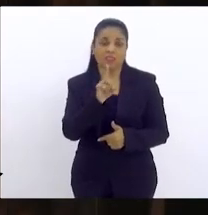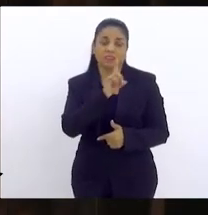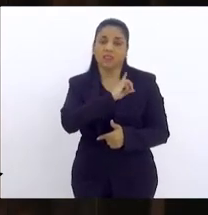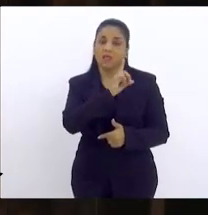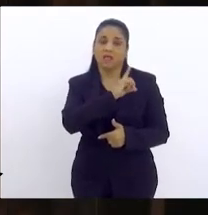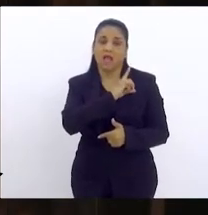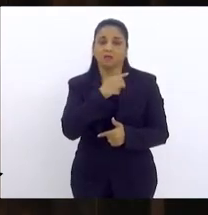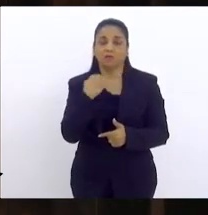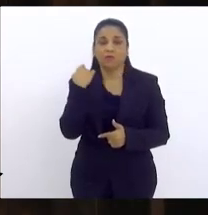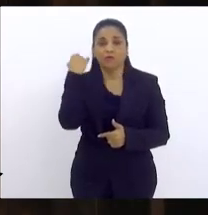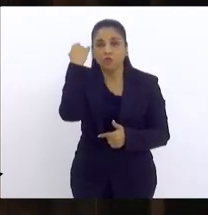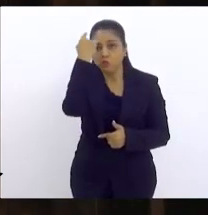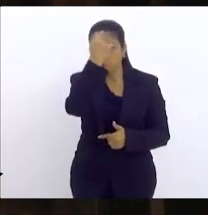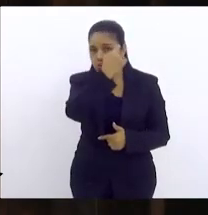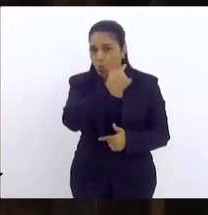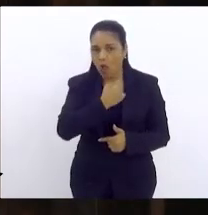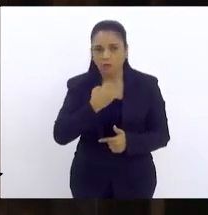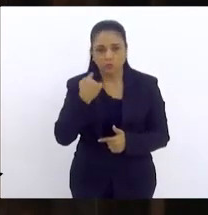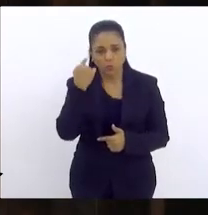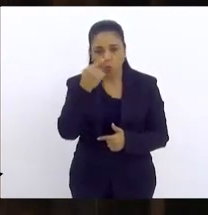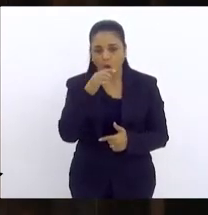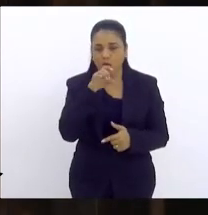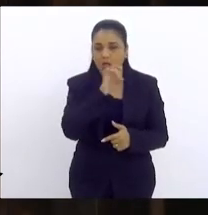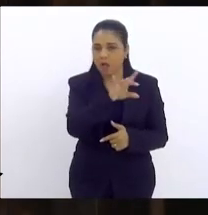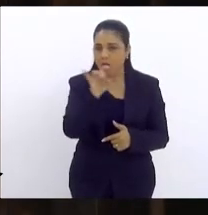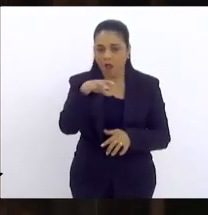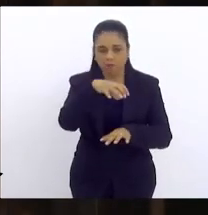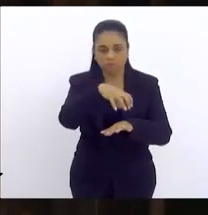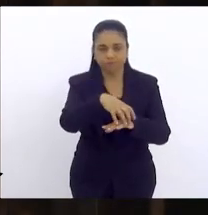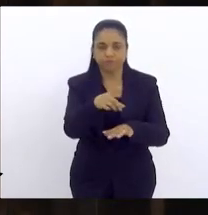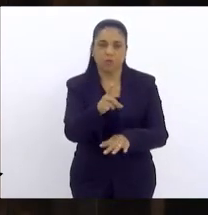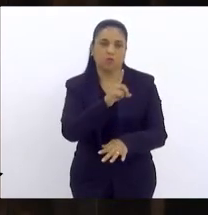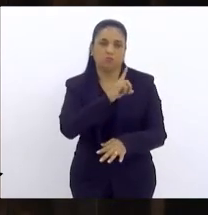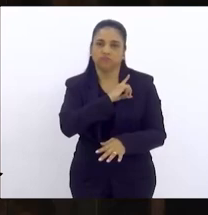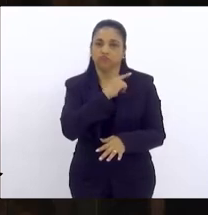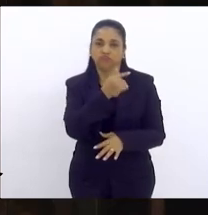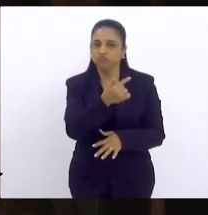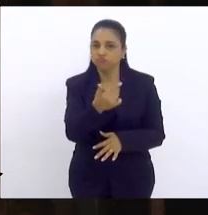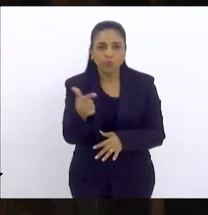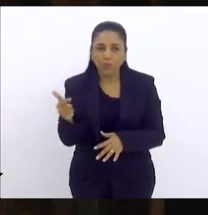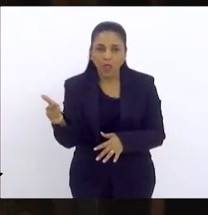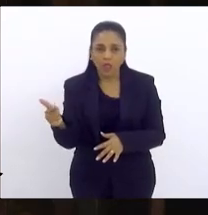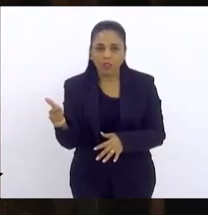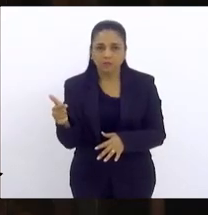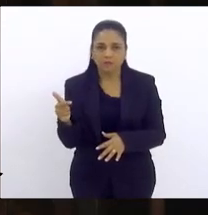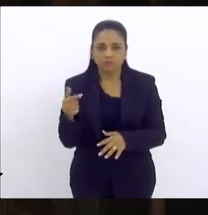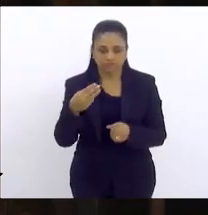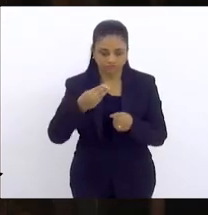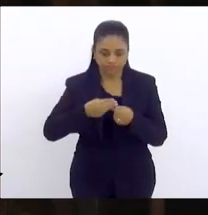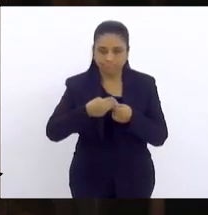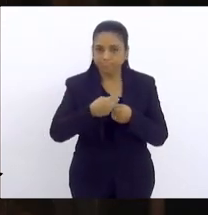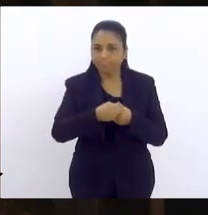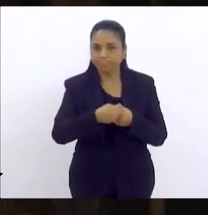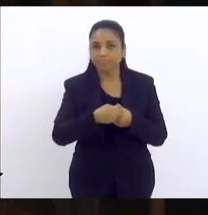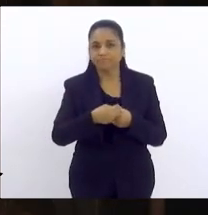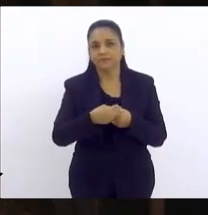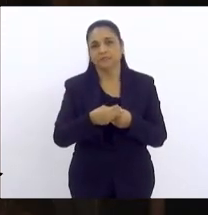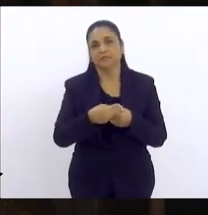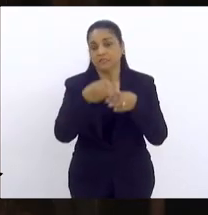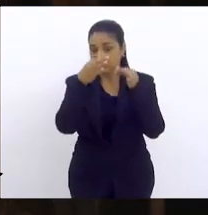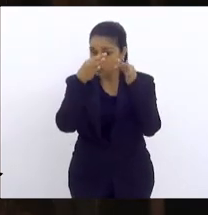horas em cada unidade em cada delegacia de bairro que isso seria a situação ideal